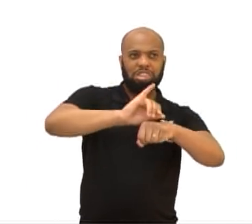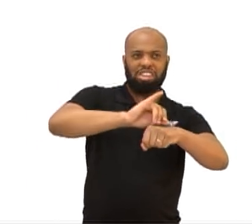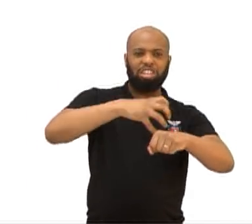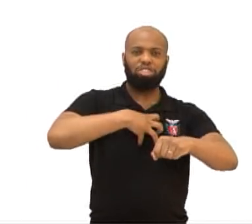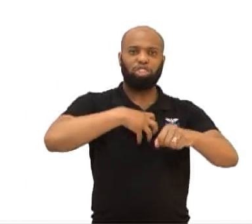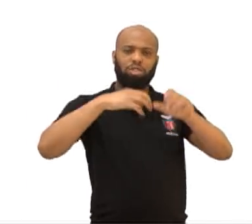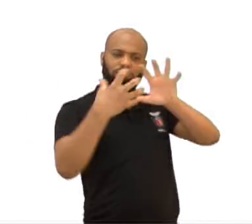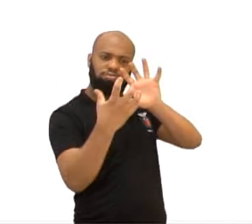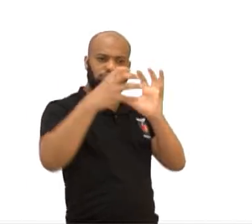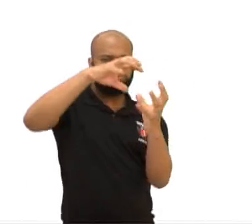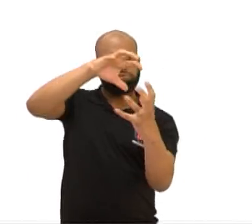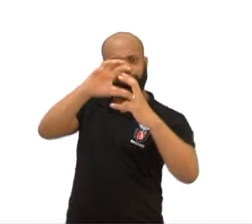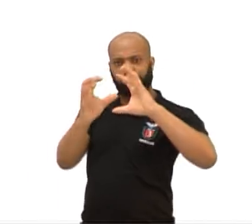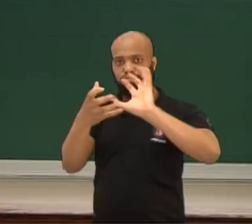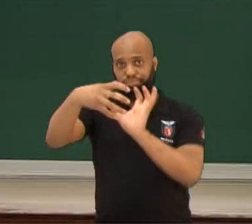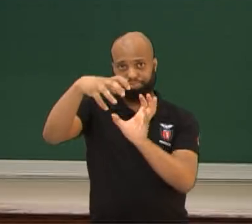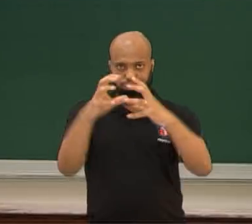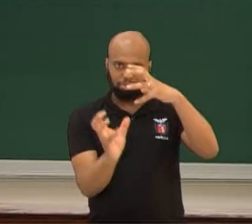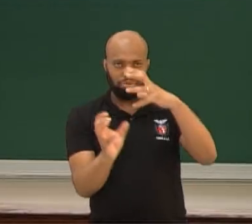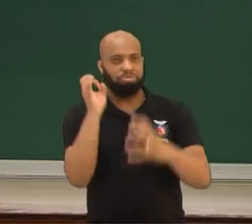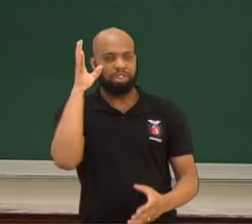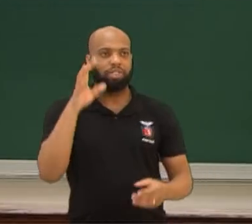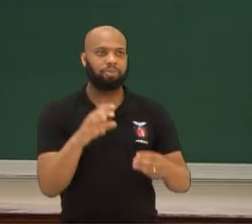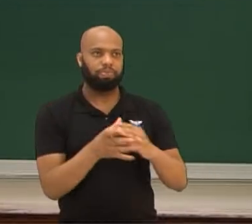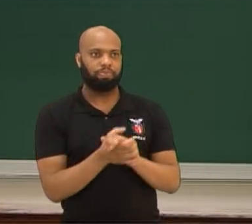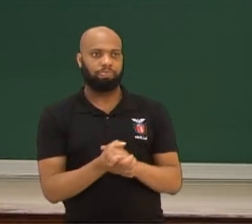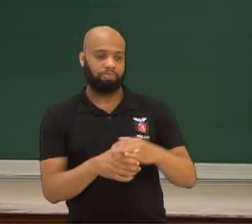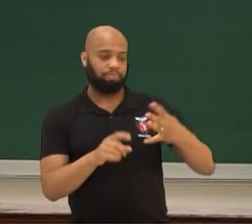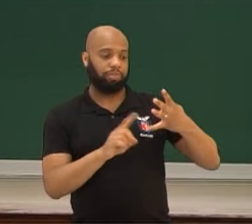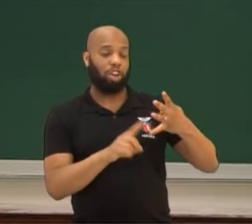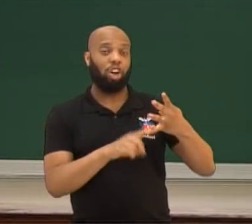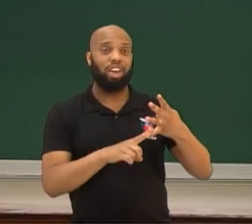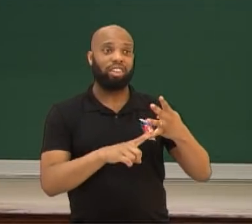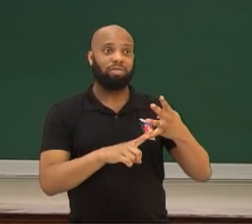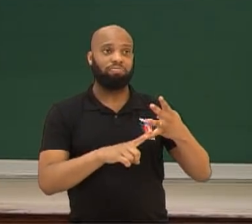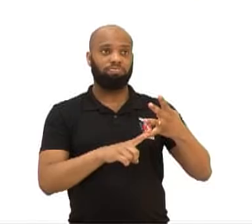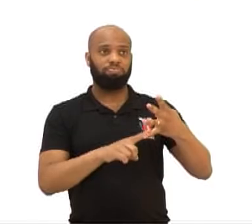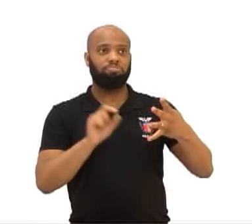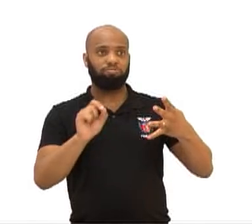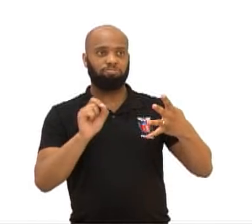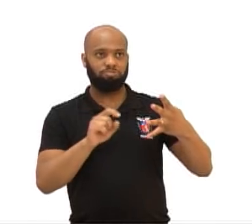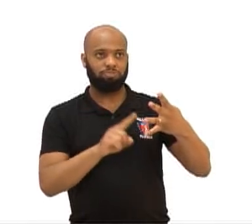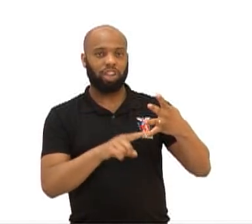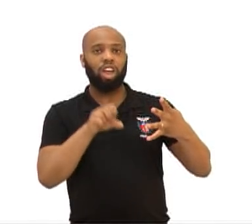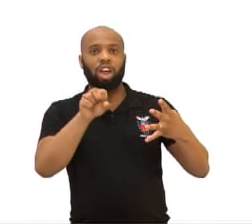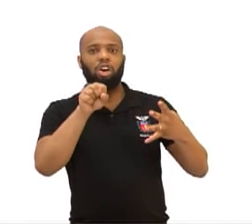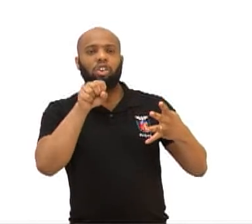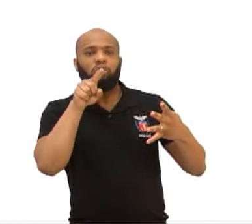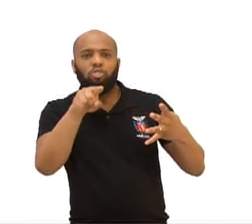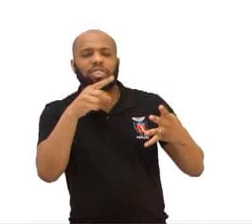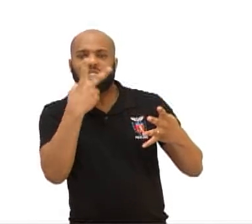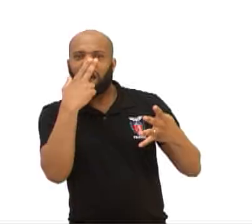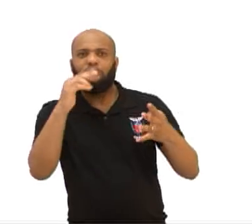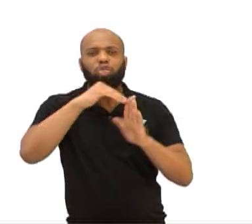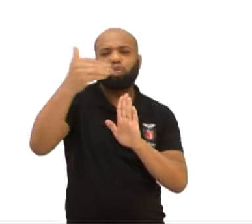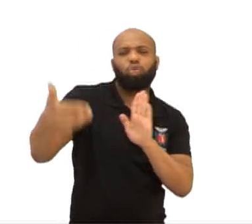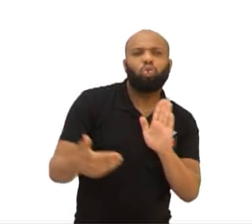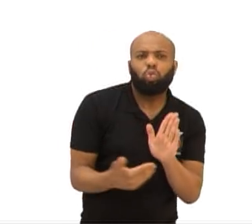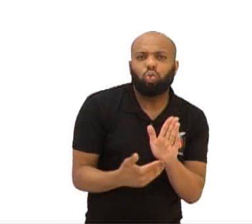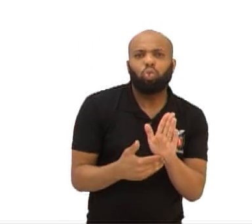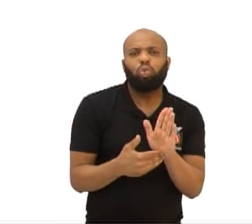a forma arredondada, né? Essa não estava difícil. Generalização é quando você considera todos os